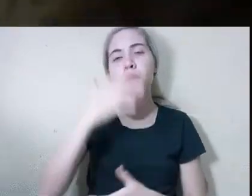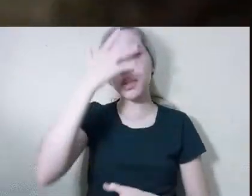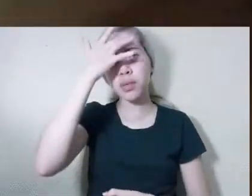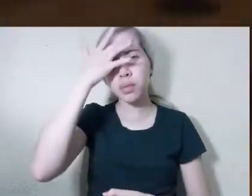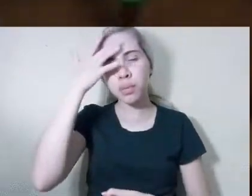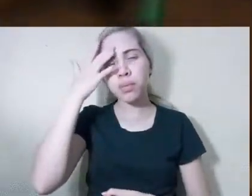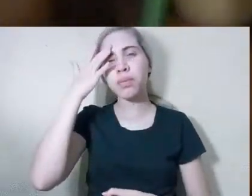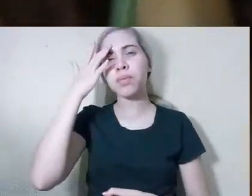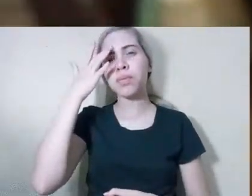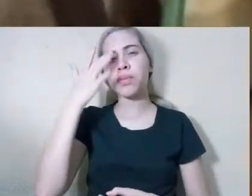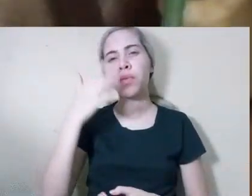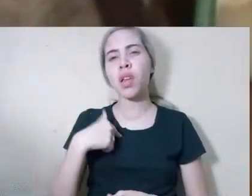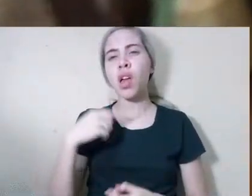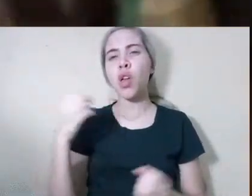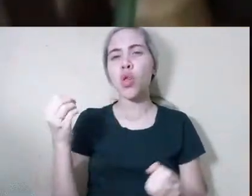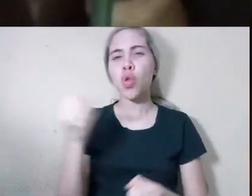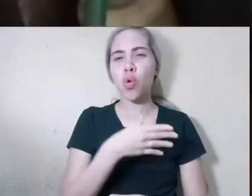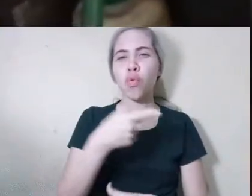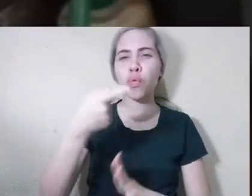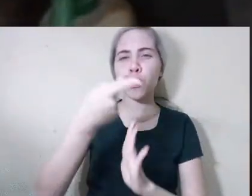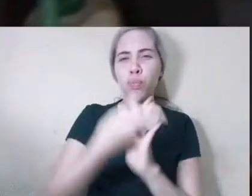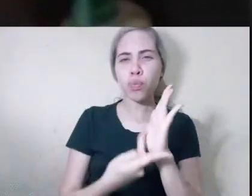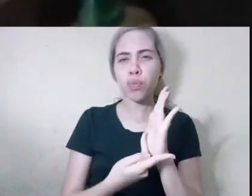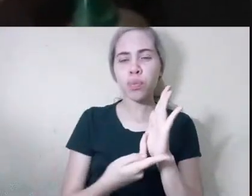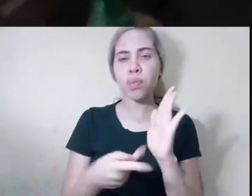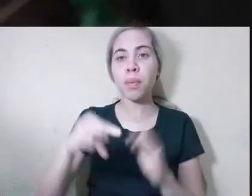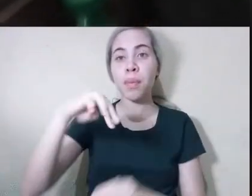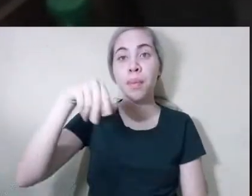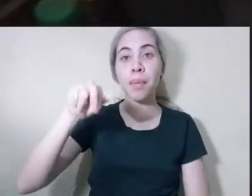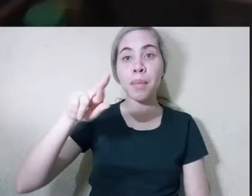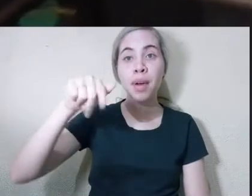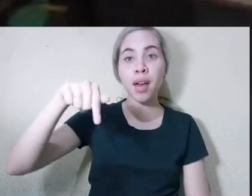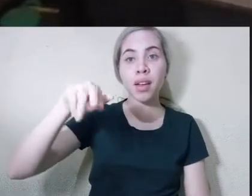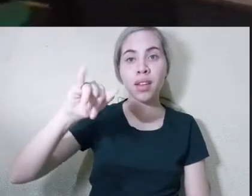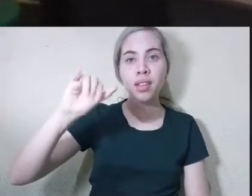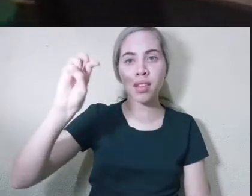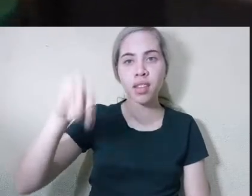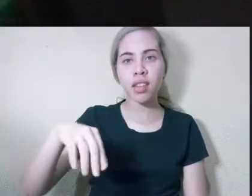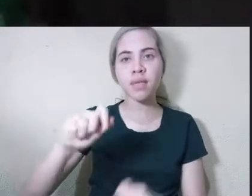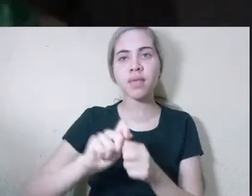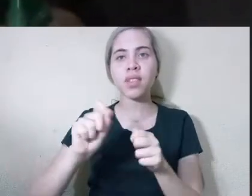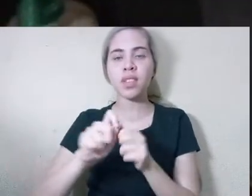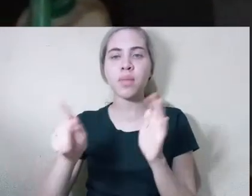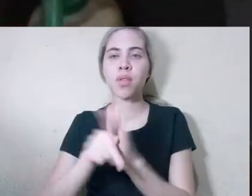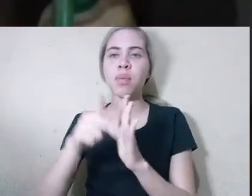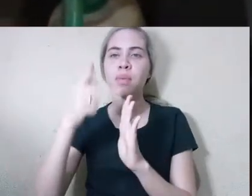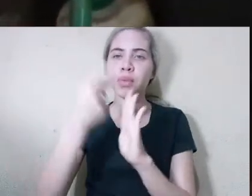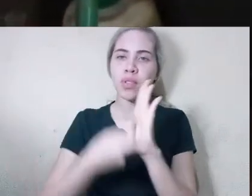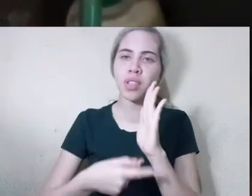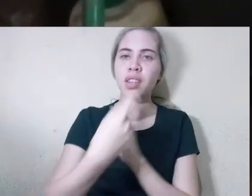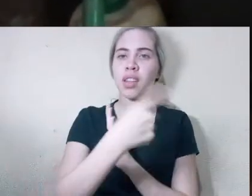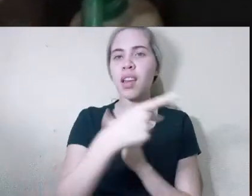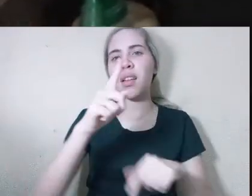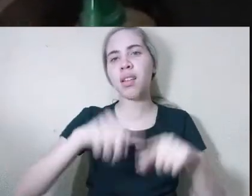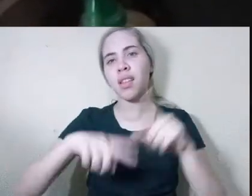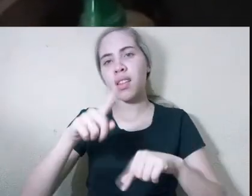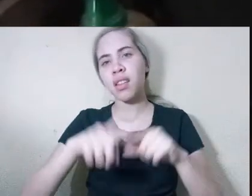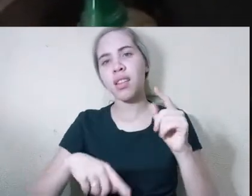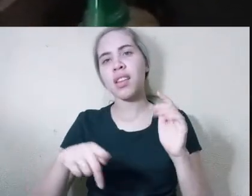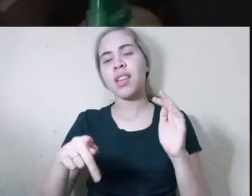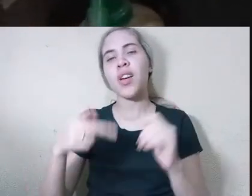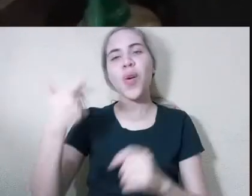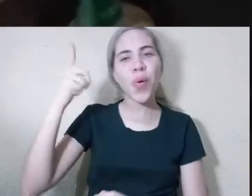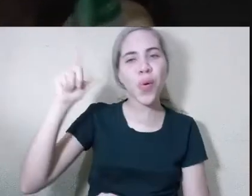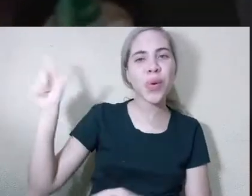ó, vai ser o novo projeto aí do Marquinhos. Marquinhos tem uma tendência a construir as suas próprias peças, né? Que nem o Kigami